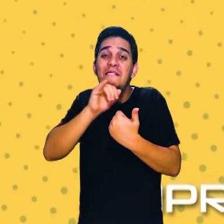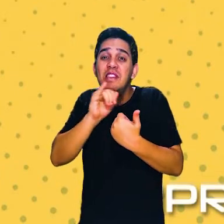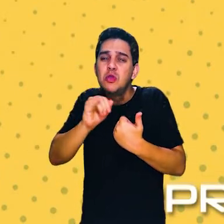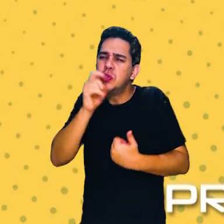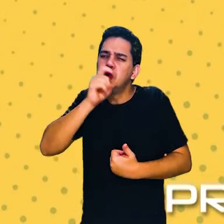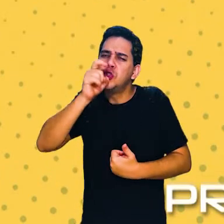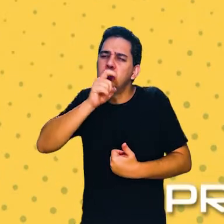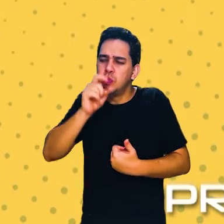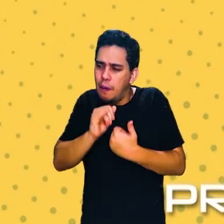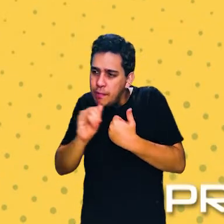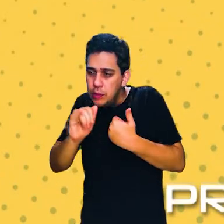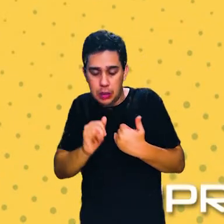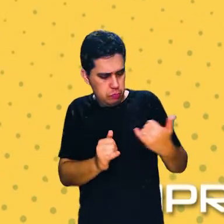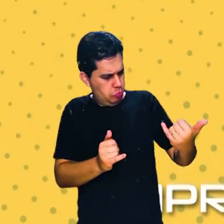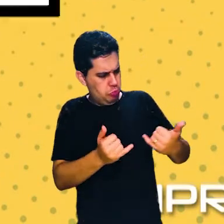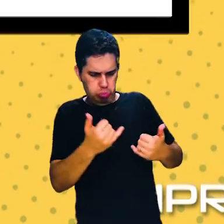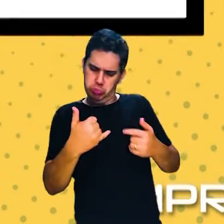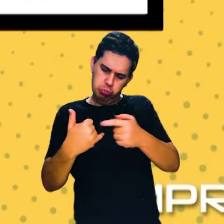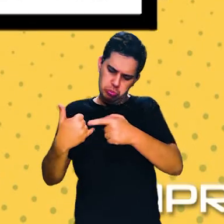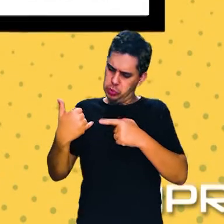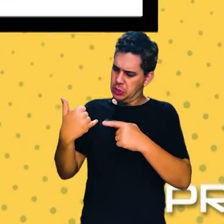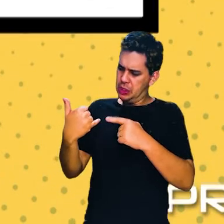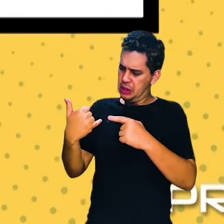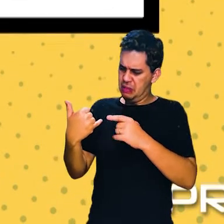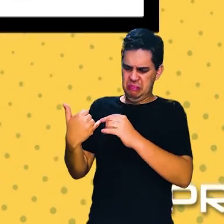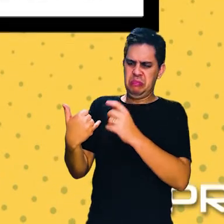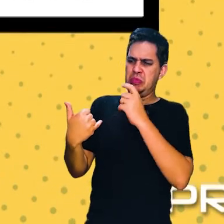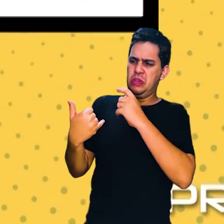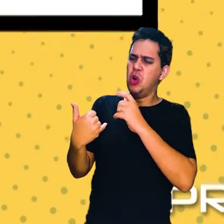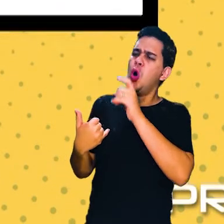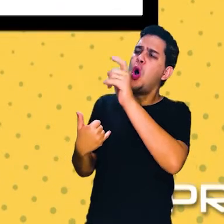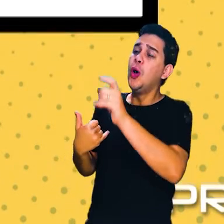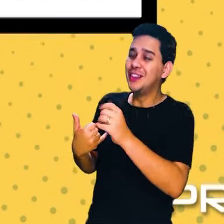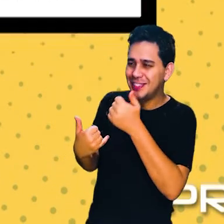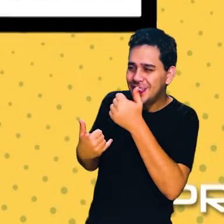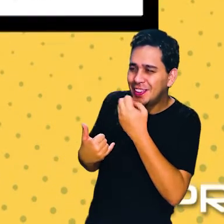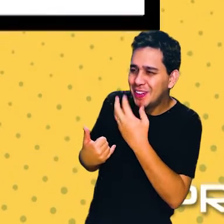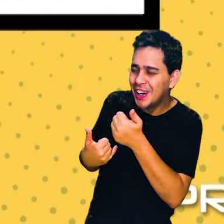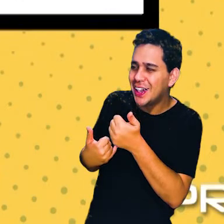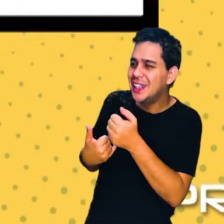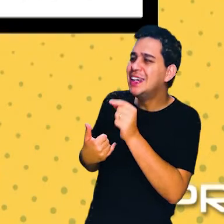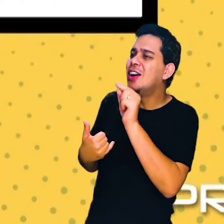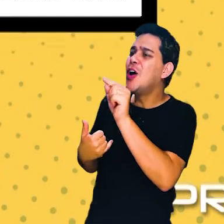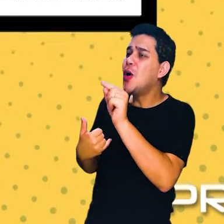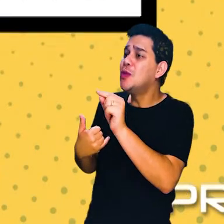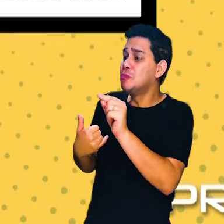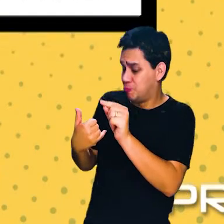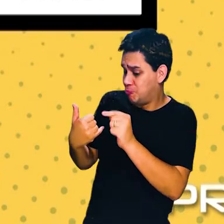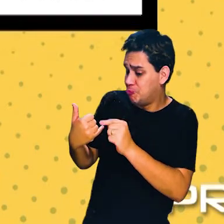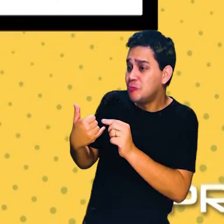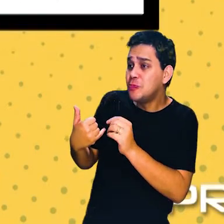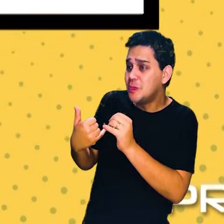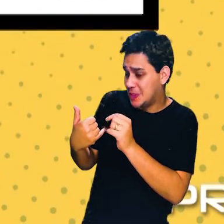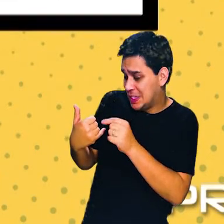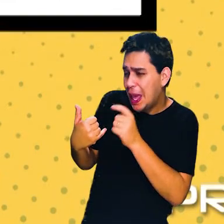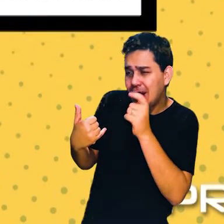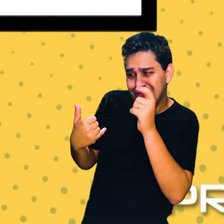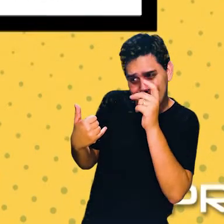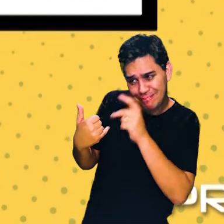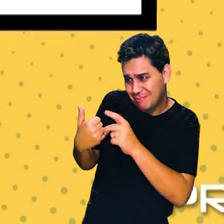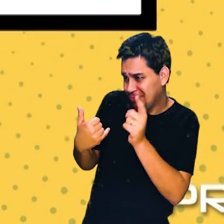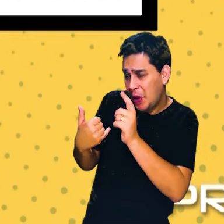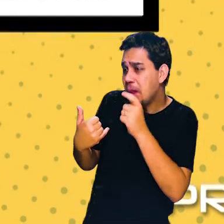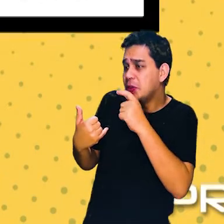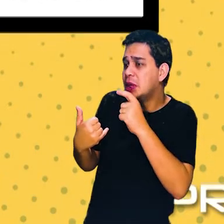dessa informação? De onde veio isso? Se foi algum familiar, questione também. O ambiente familiar, infelizmente,